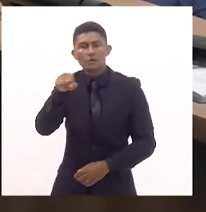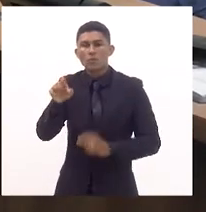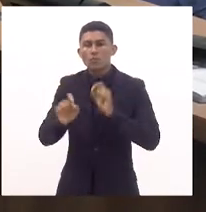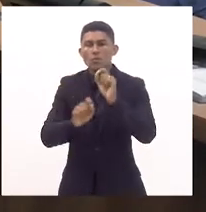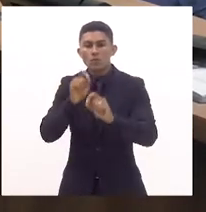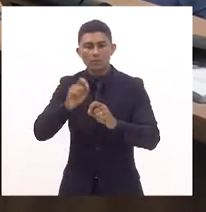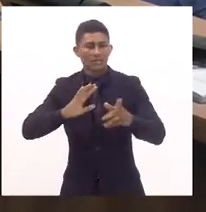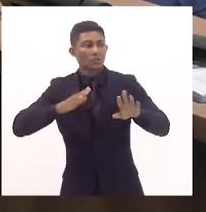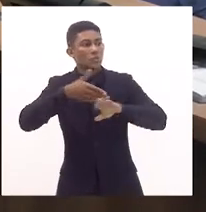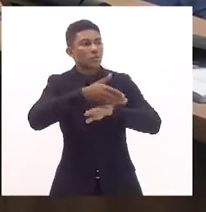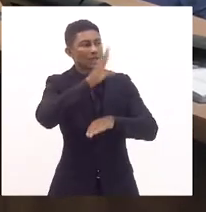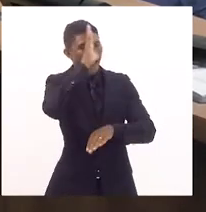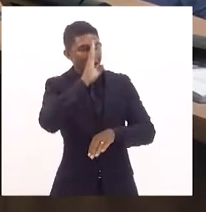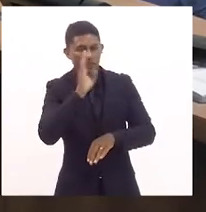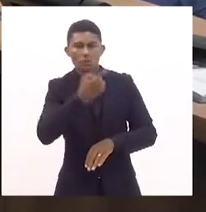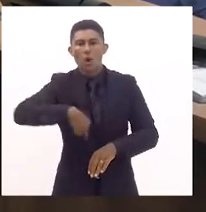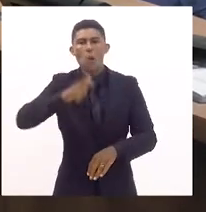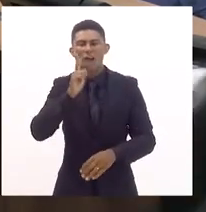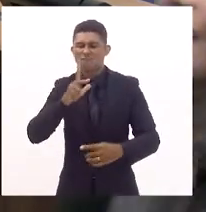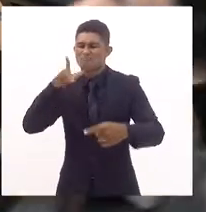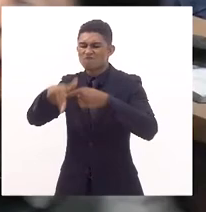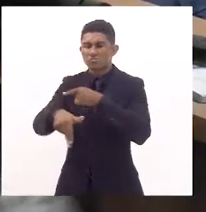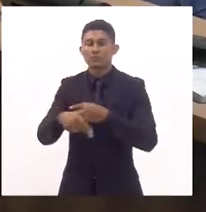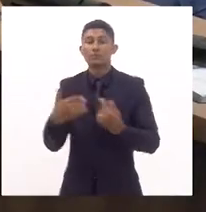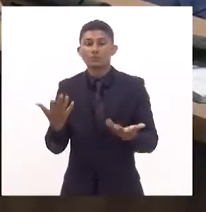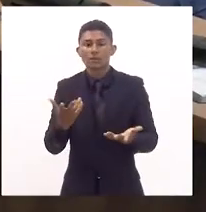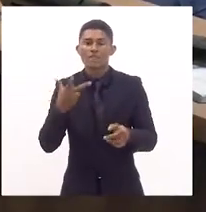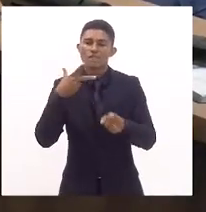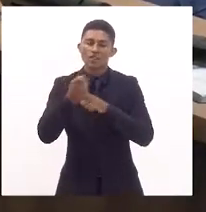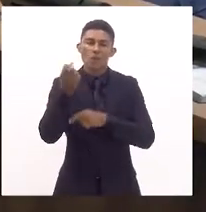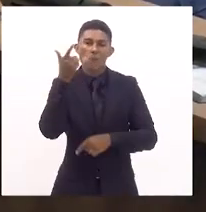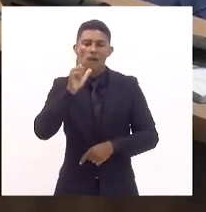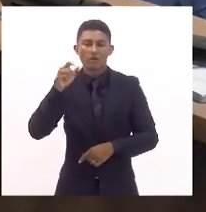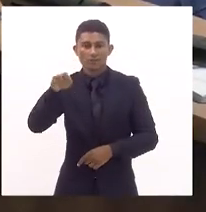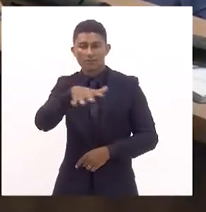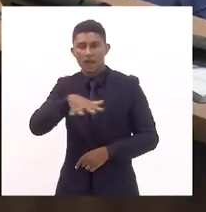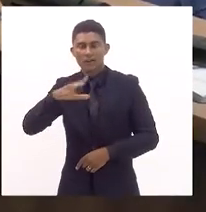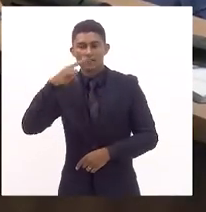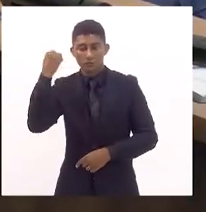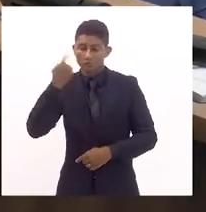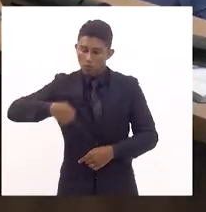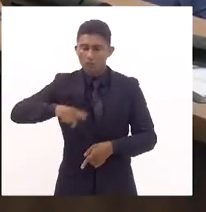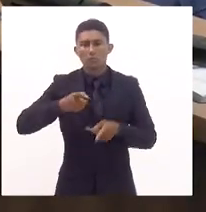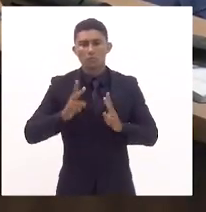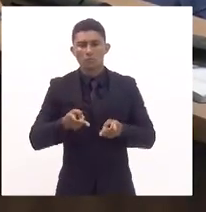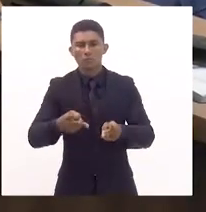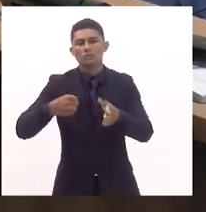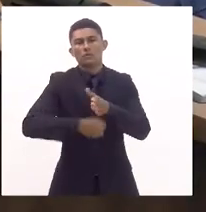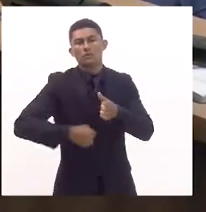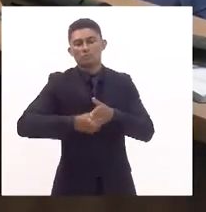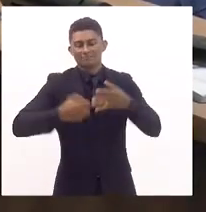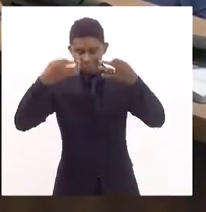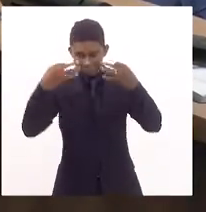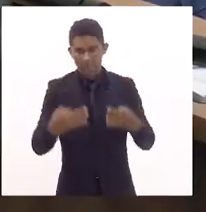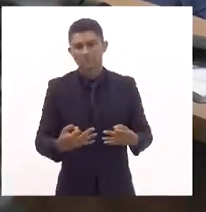a justiça gratuita. Então foi uma grande vitória para a advocacia do estado do Rio de Janeiro e a gente vai continuar lutando muito por